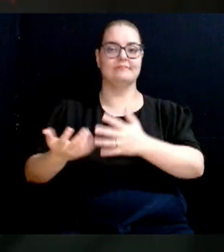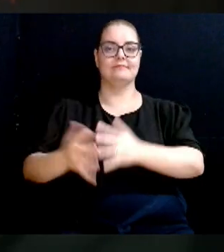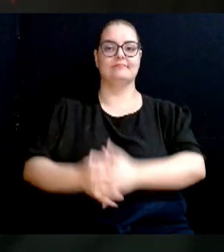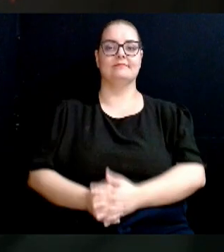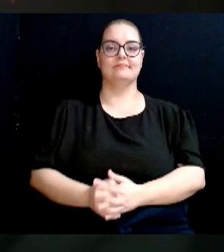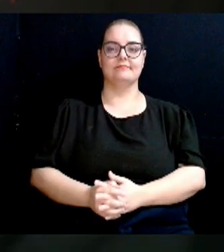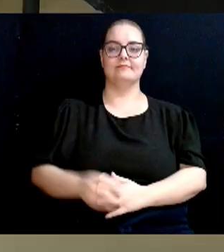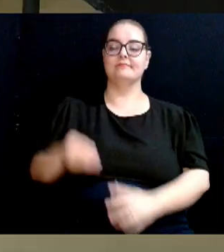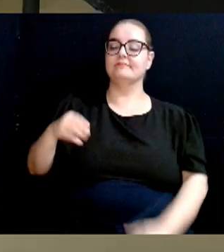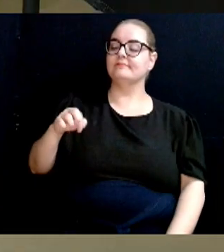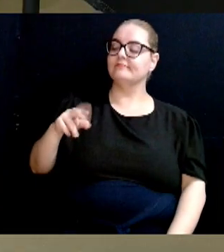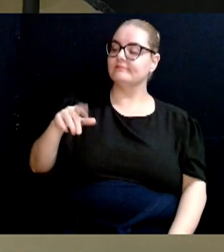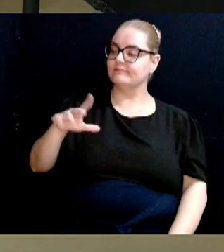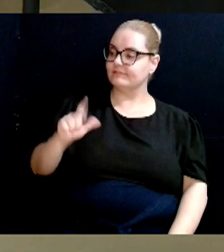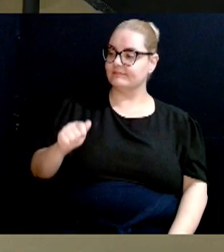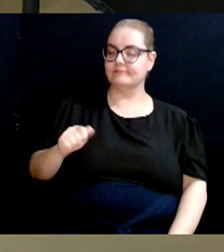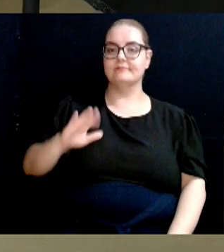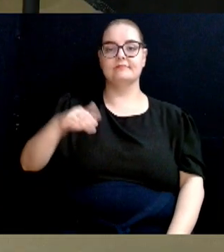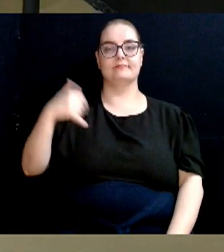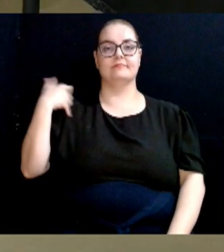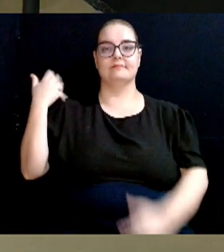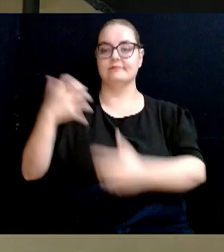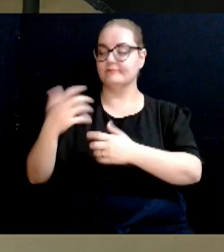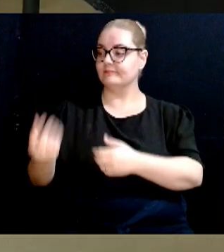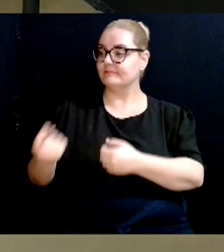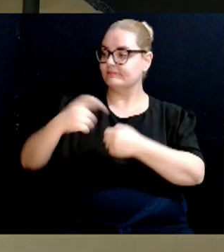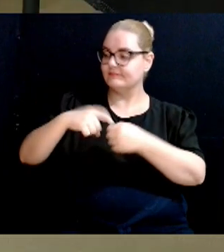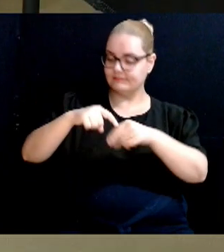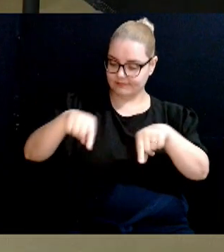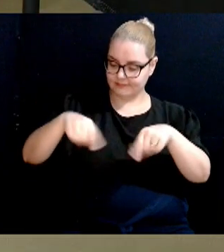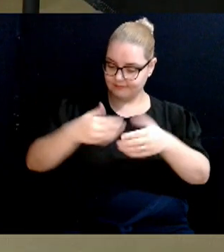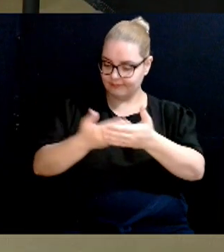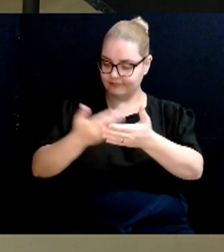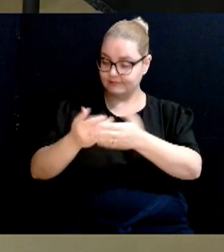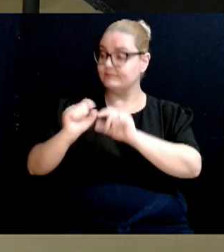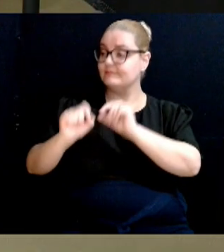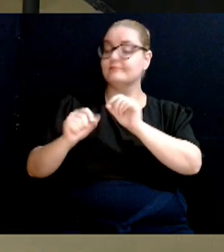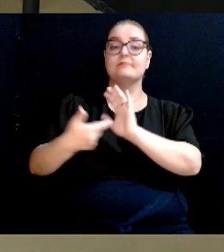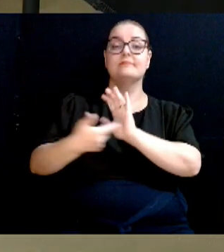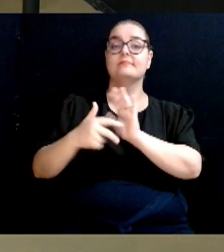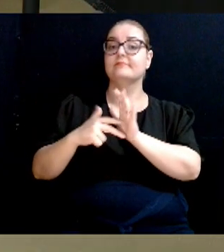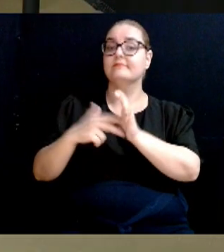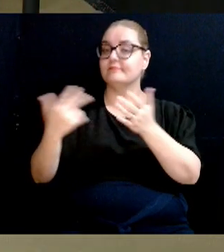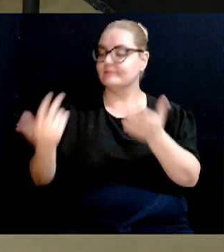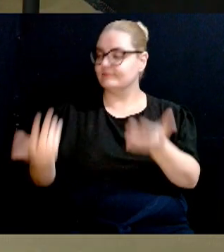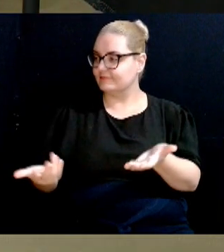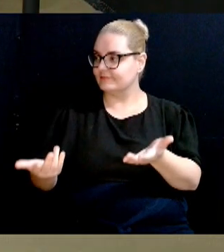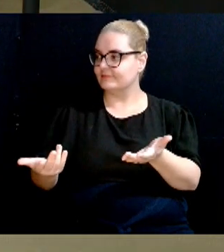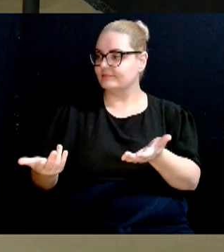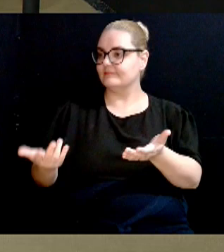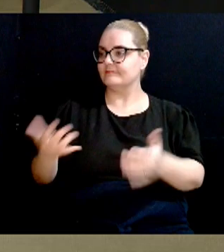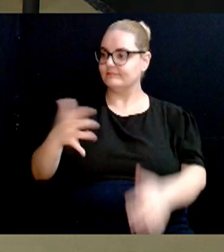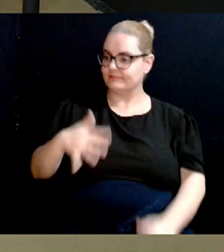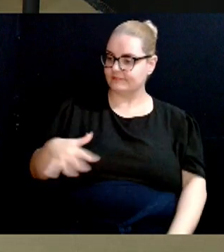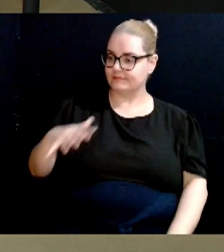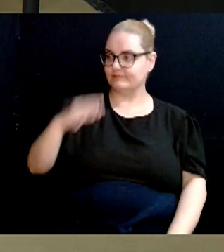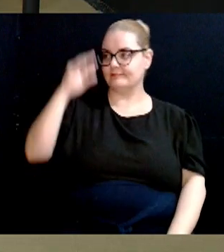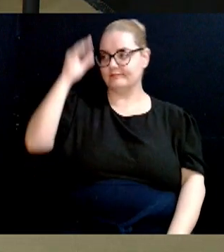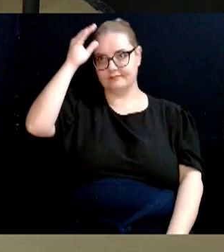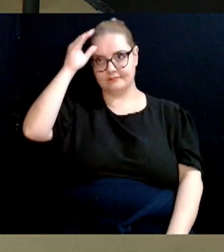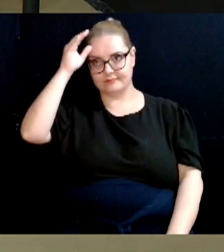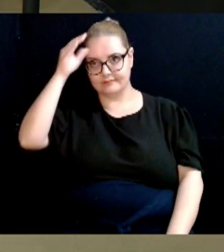quando uma pessoa idosa volta para a sala de aula, o que isso significa para a parte cognitiva,